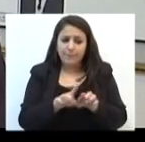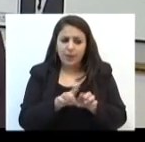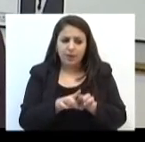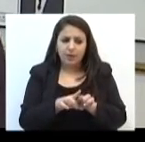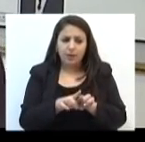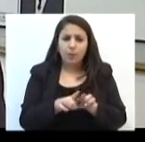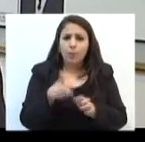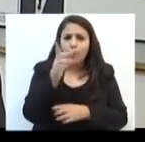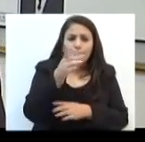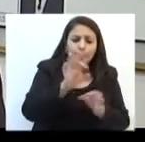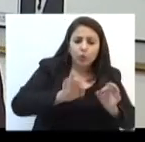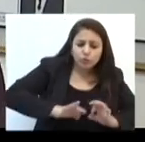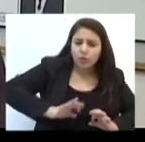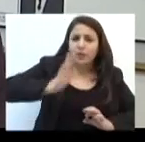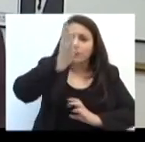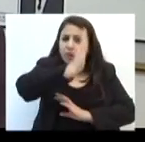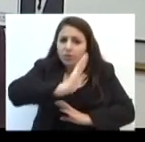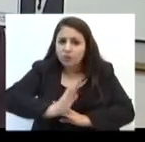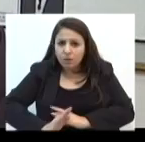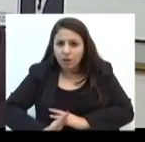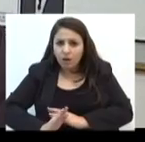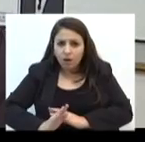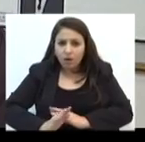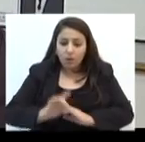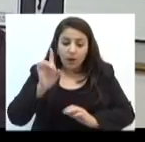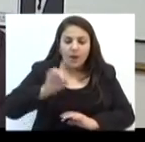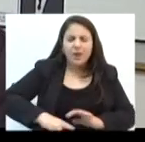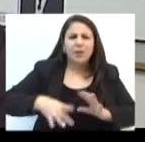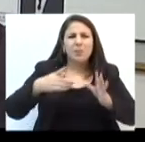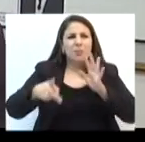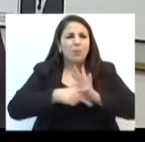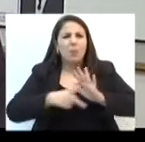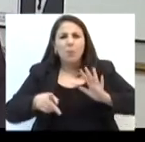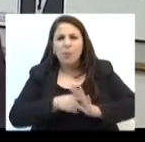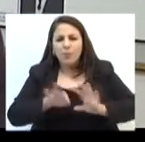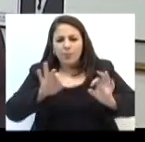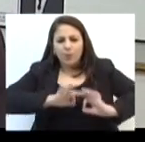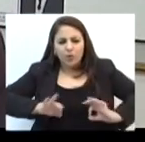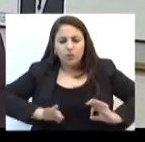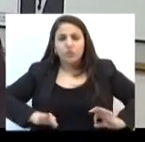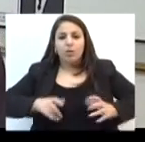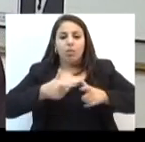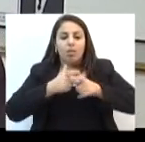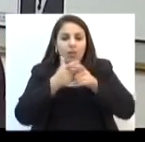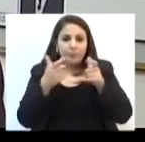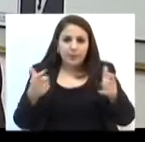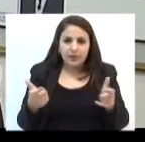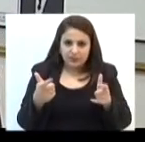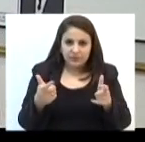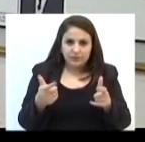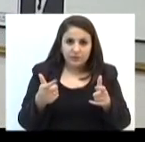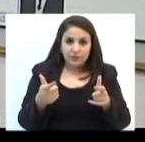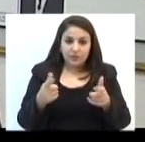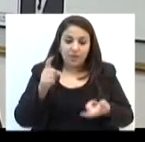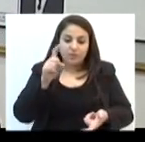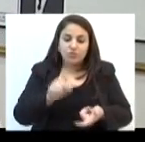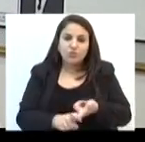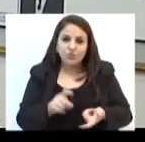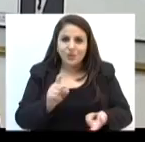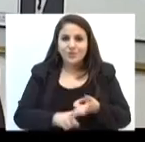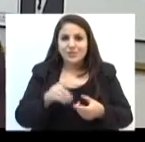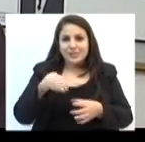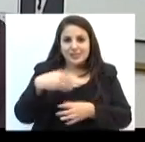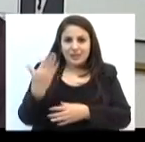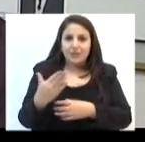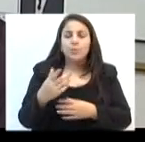um projeto nacional. Era um projeto de entreguismo, um projeto de ampliação da dívida